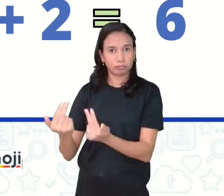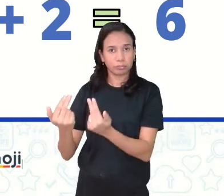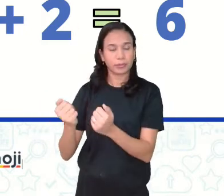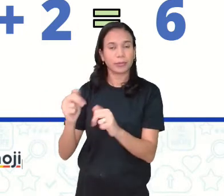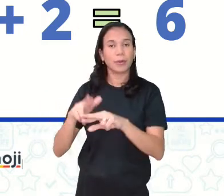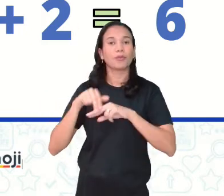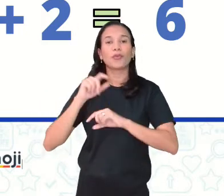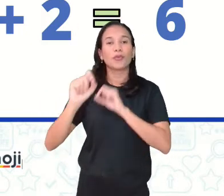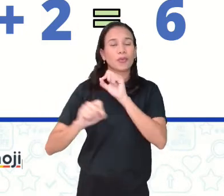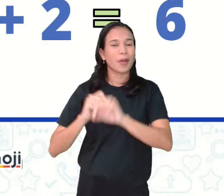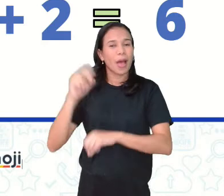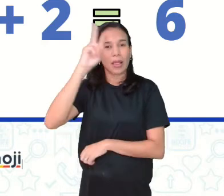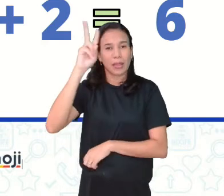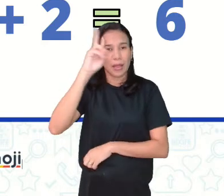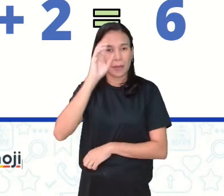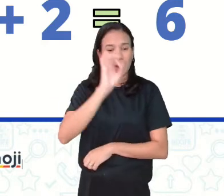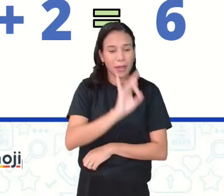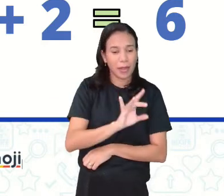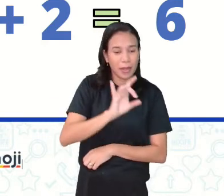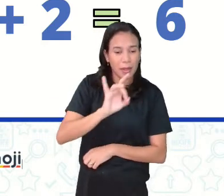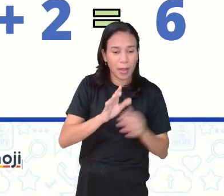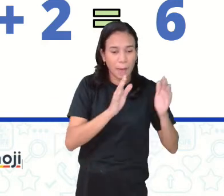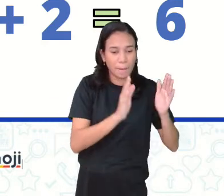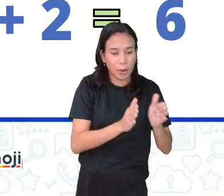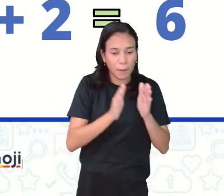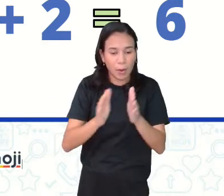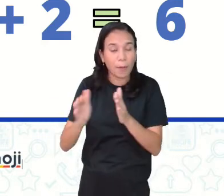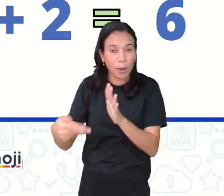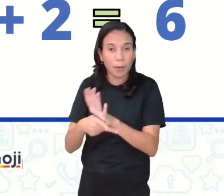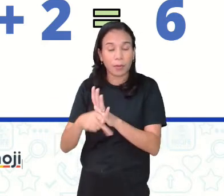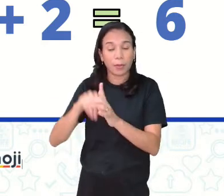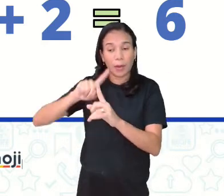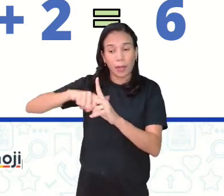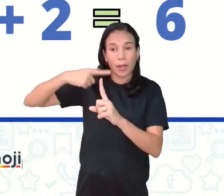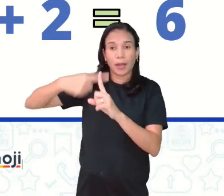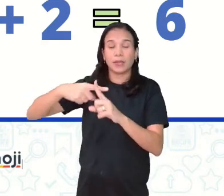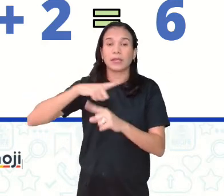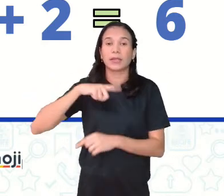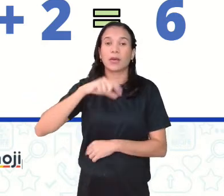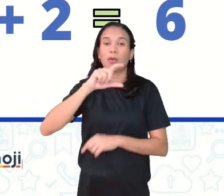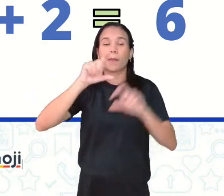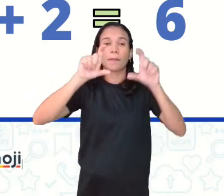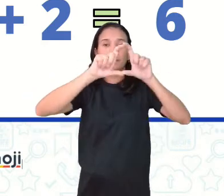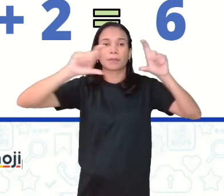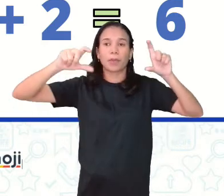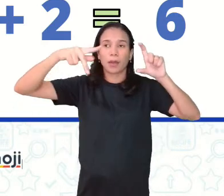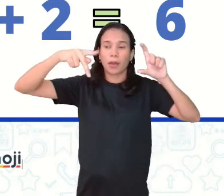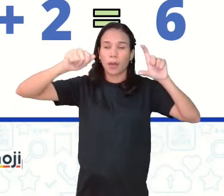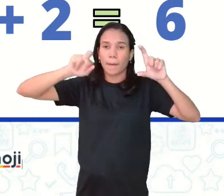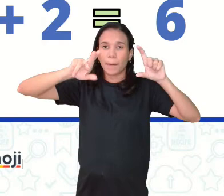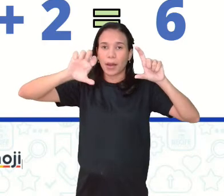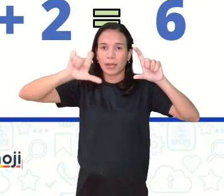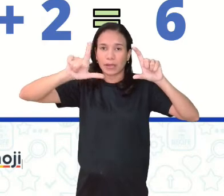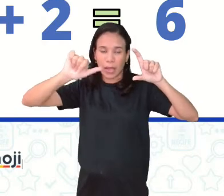Ou seja, lembra que cada parte da operação de adição a gente chama parcela, então essa